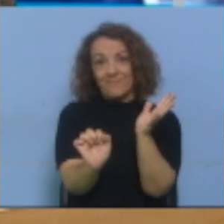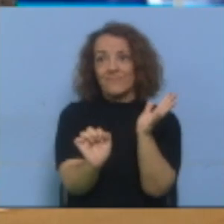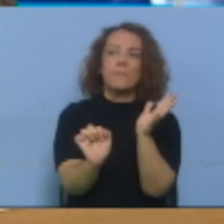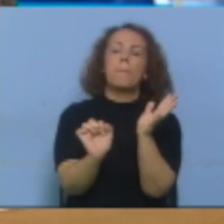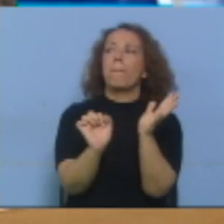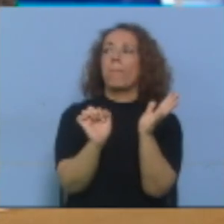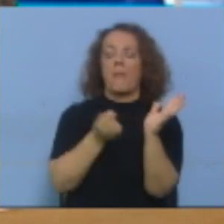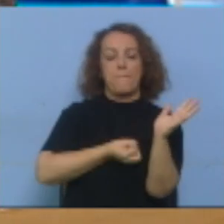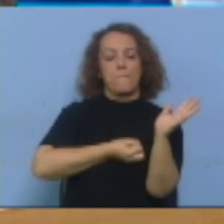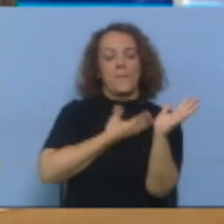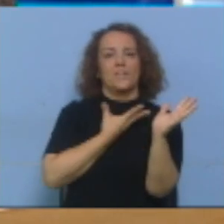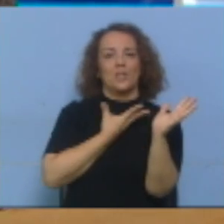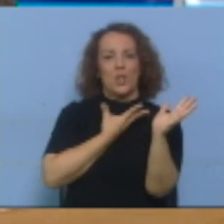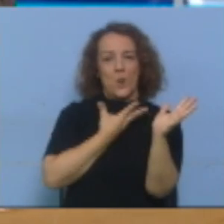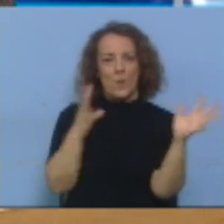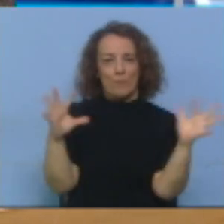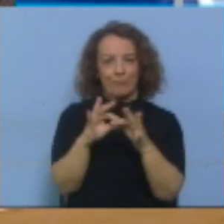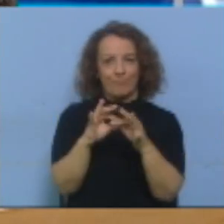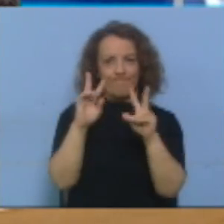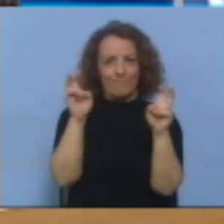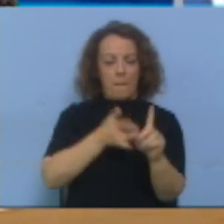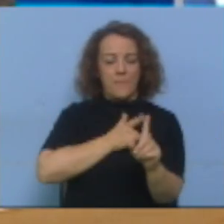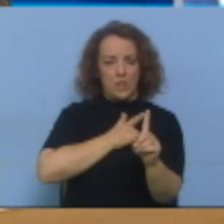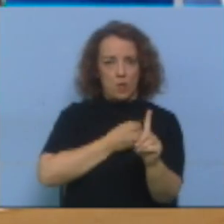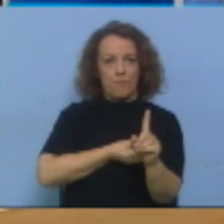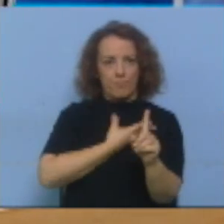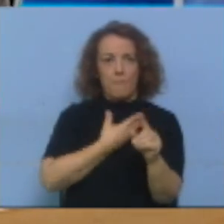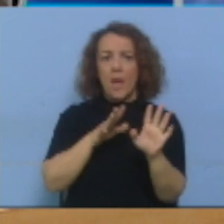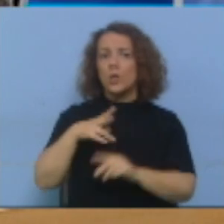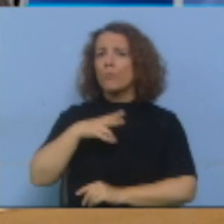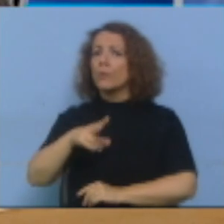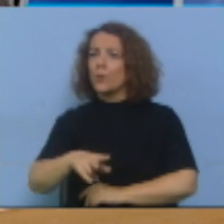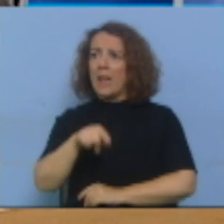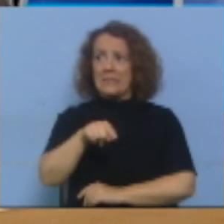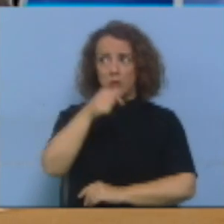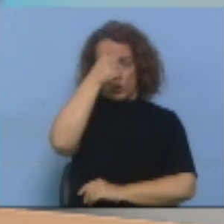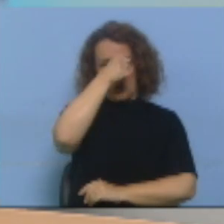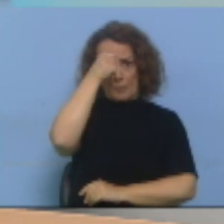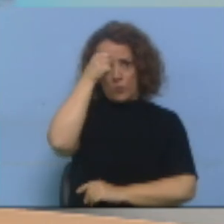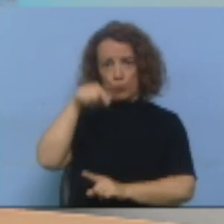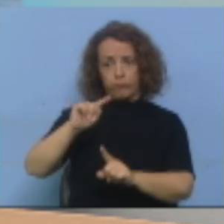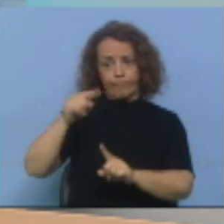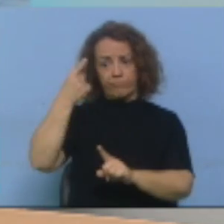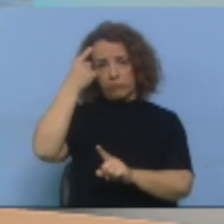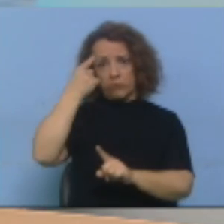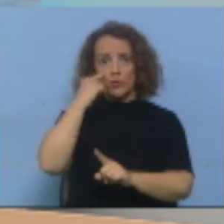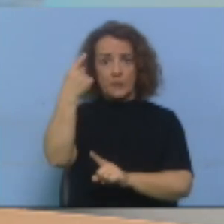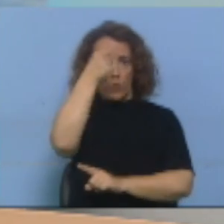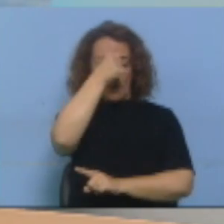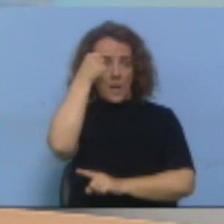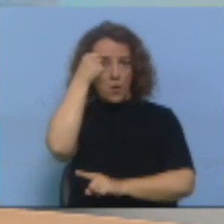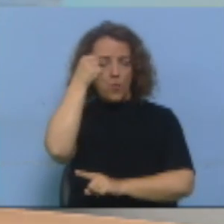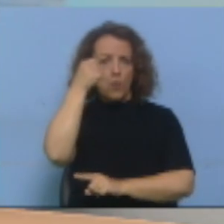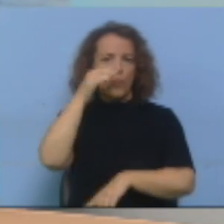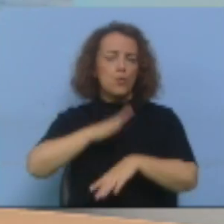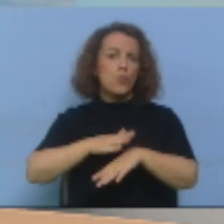da Paixão do Senhor. Tem essa memória, não é? Tem esta memória. Para Portugal este domingo seria também um domingo especial